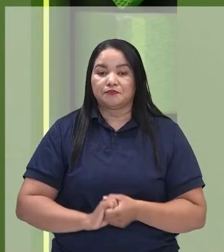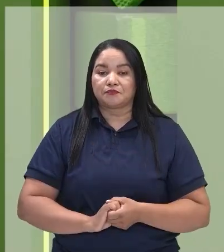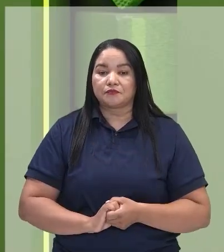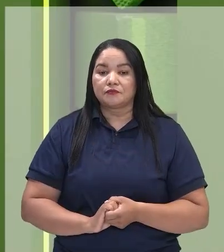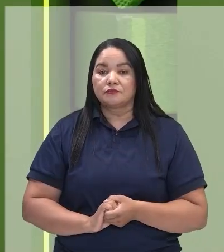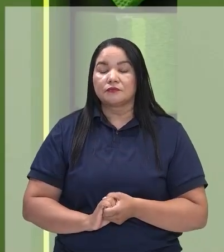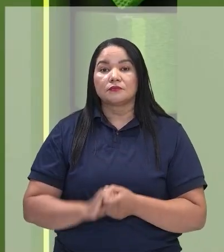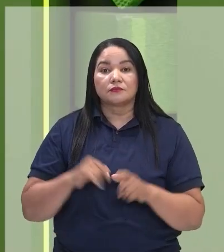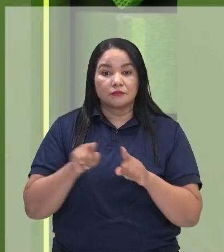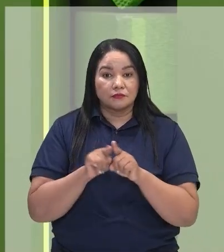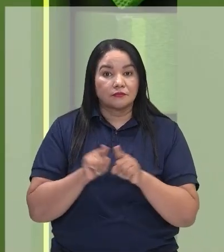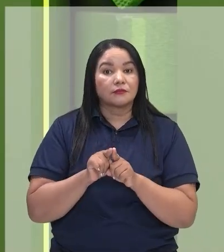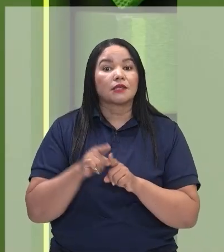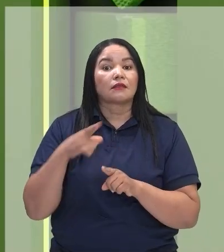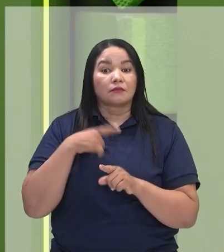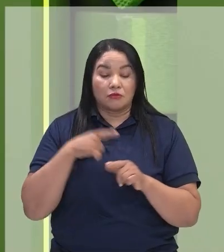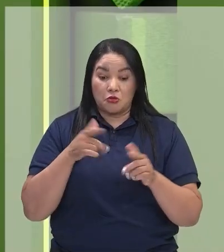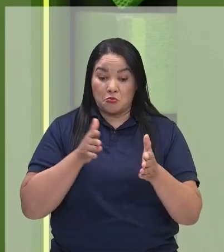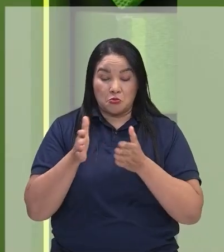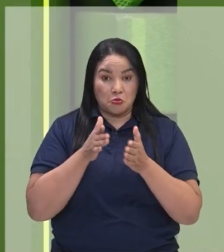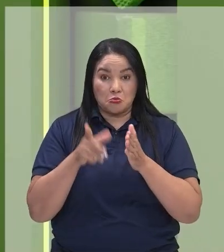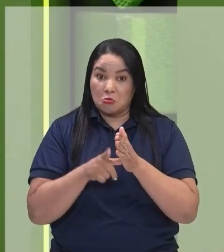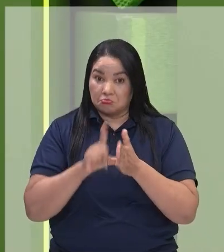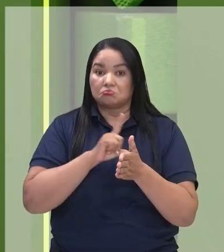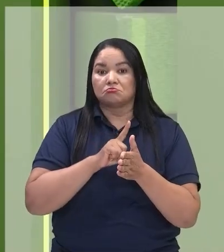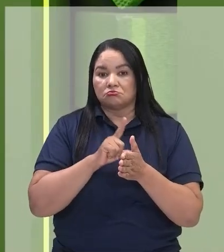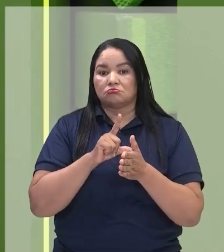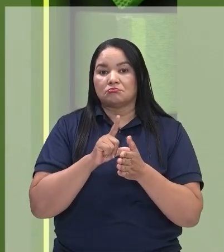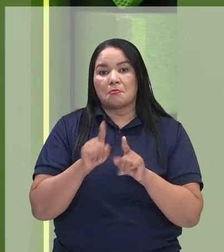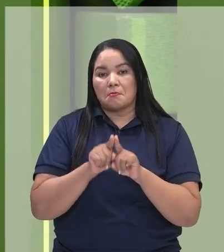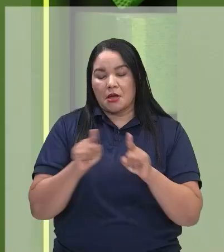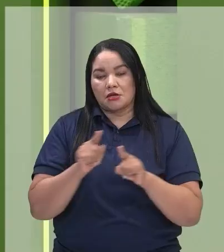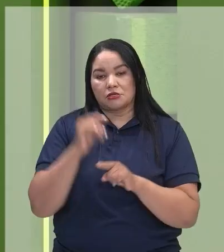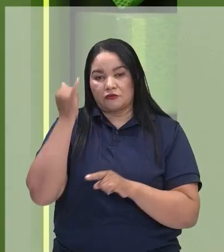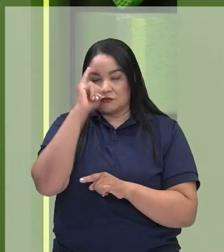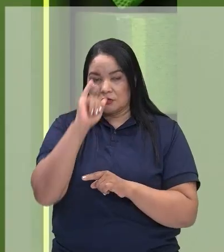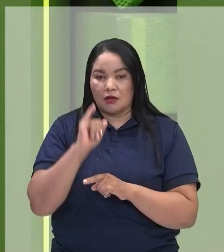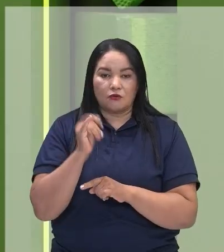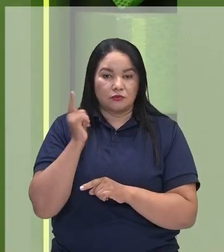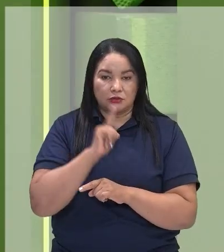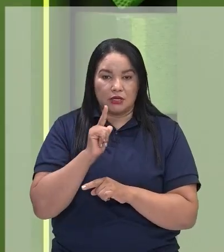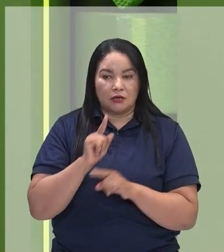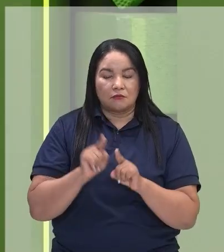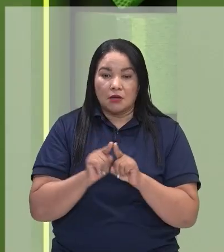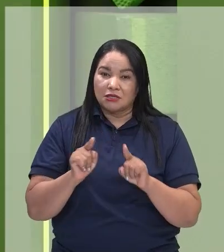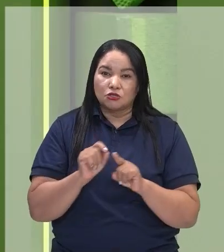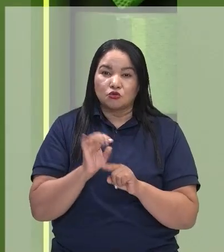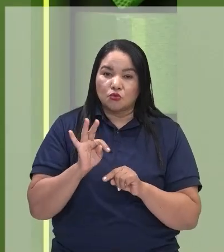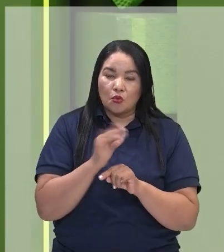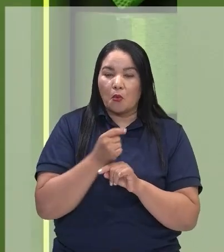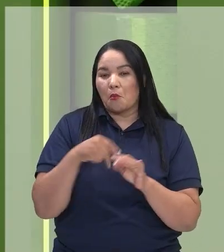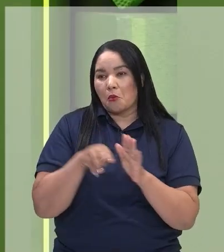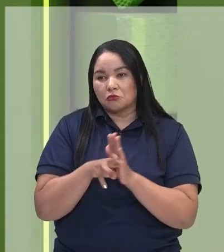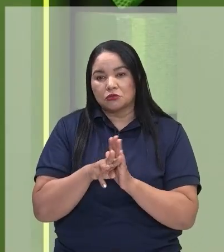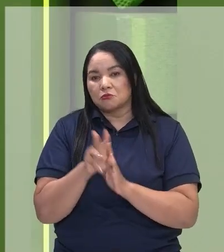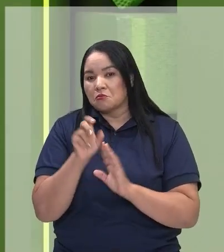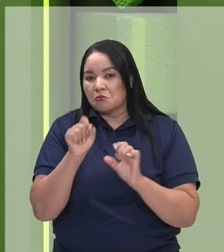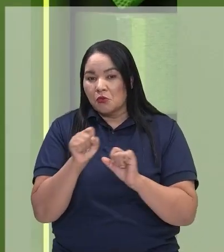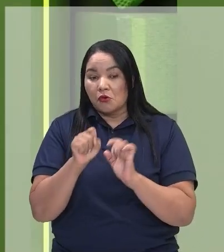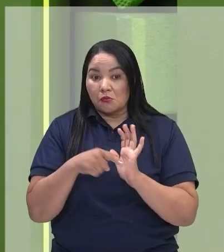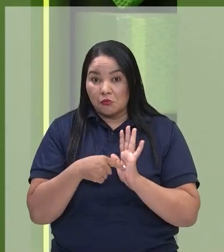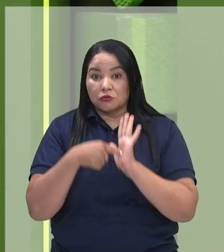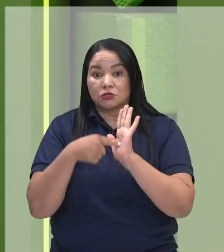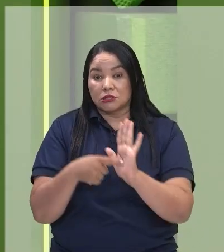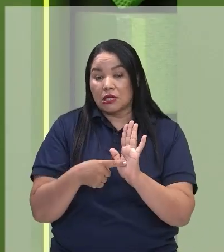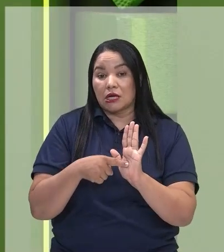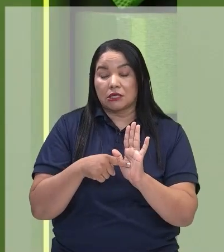puberdade precoce ela existe, mas ela pode ser evitada. E qualquer, né, motivo que possa indicar para você que